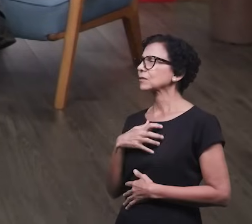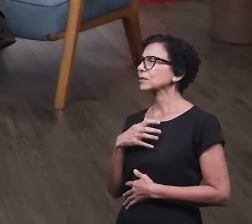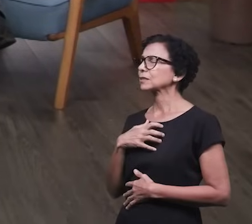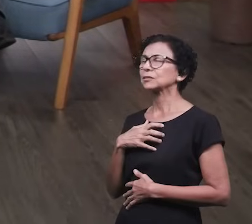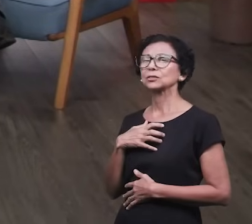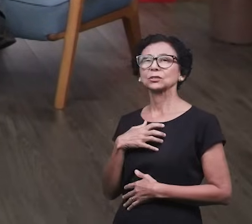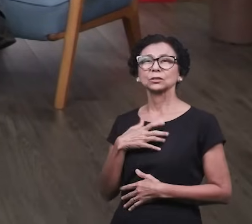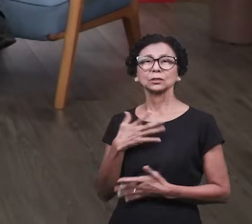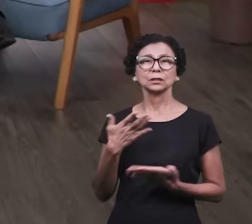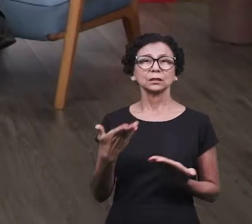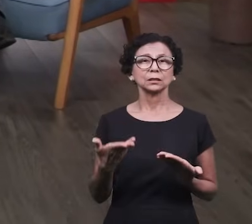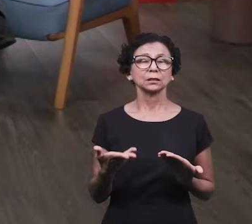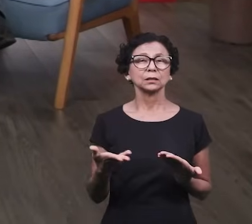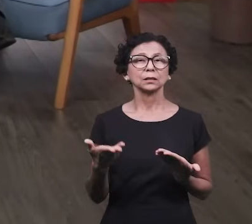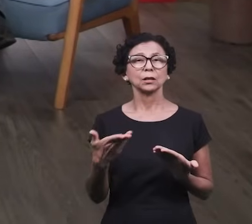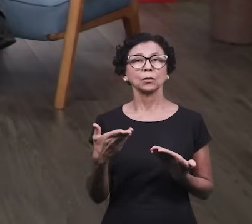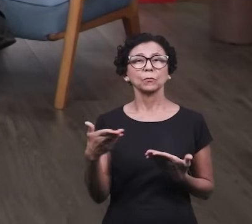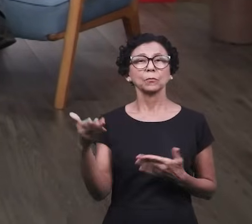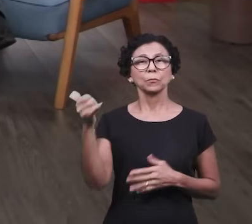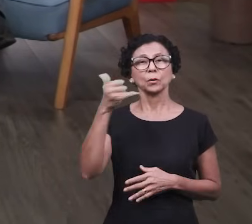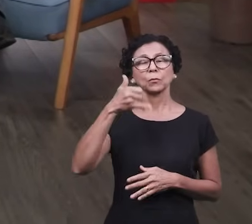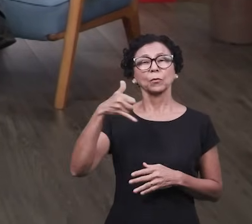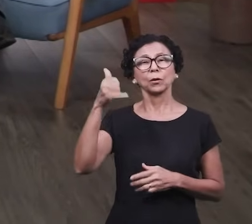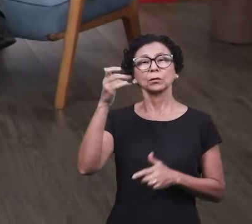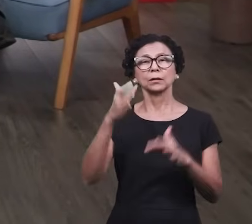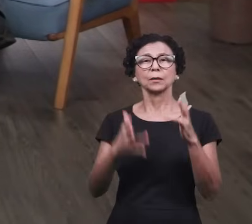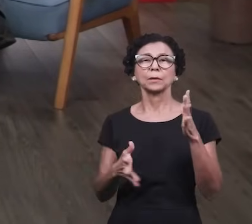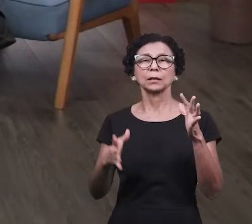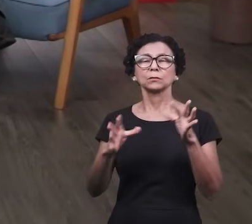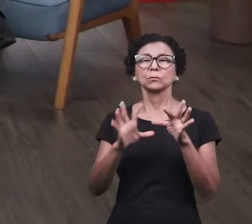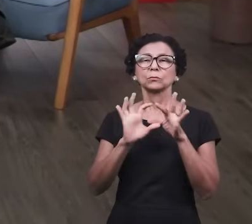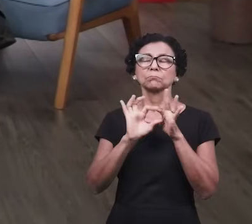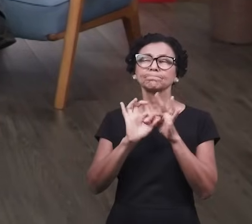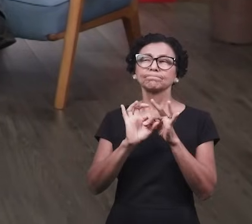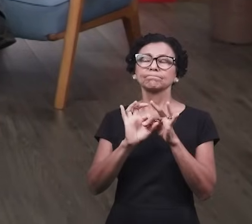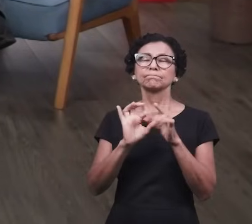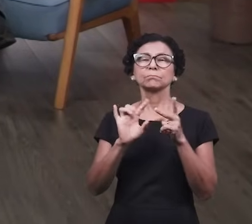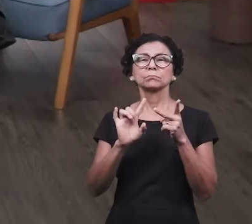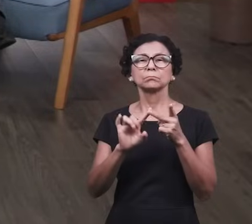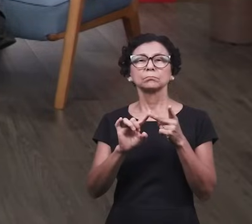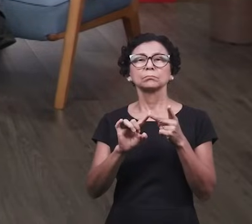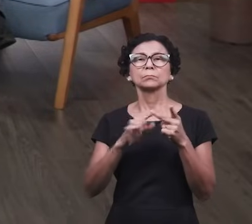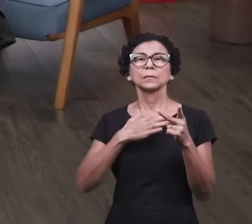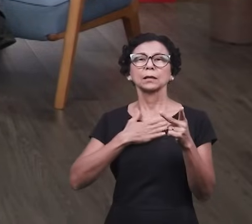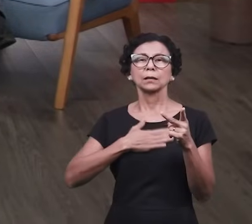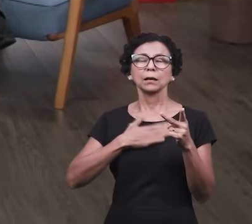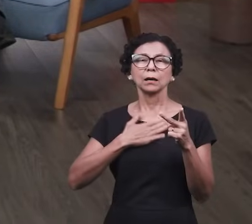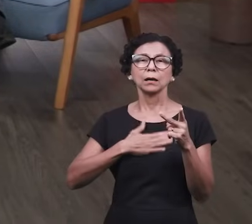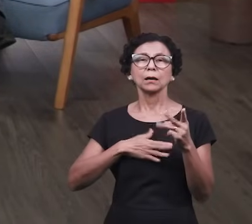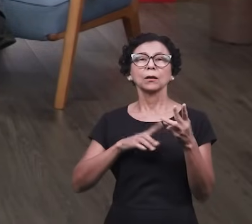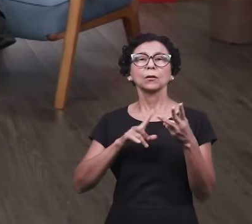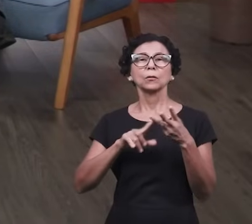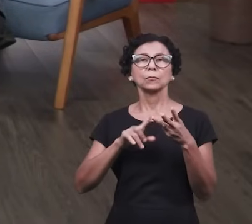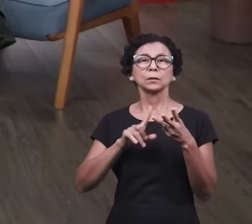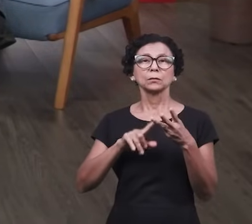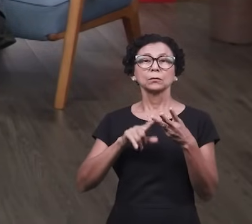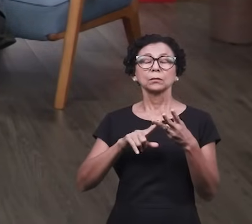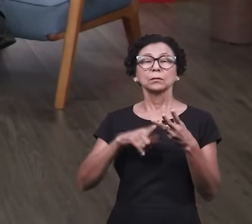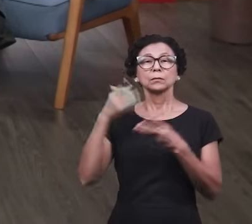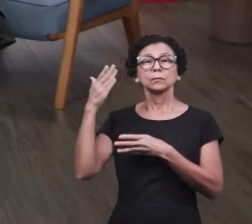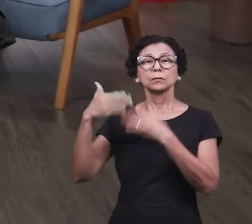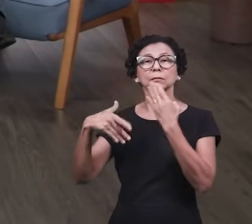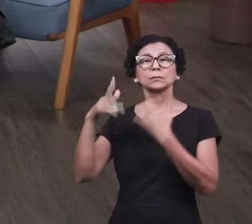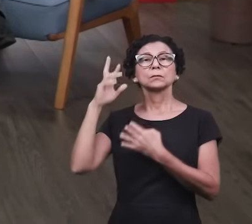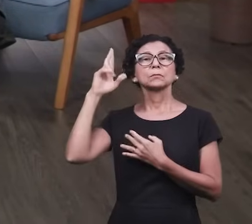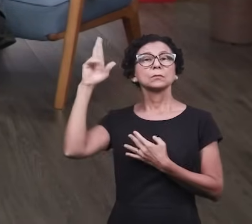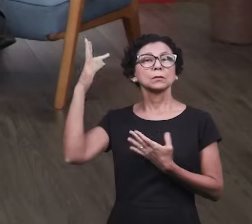da comunhão, é um unguento da esperança, é um unguento do alento, Glória a Deus. é um unguento da